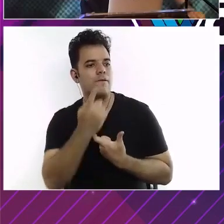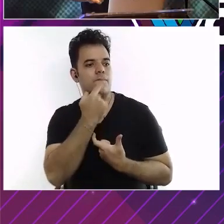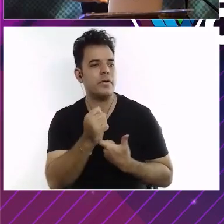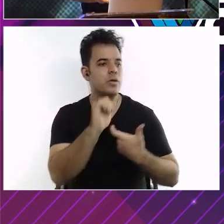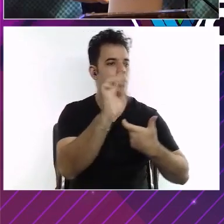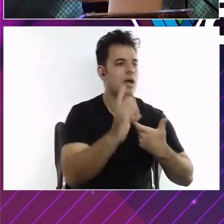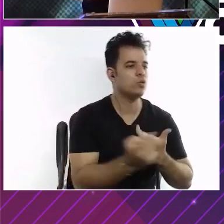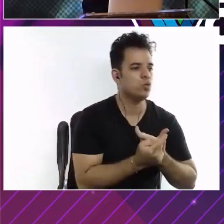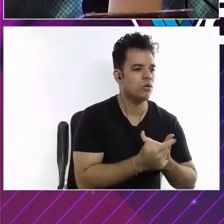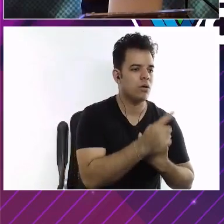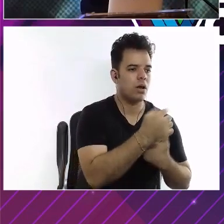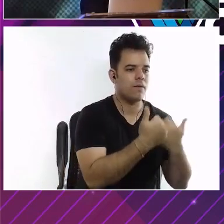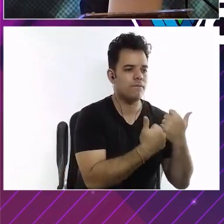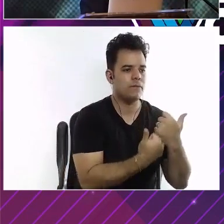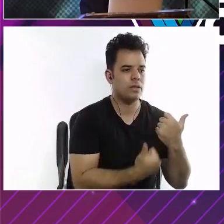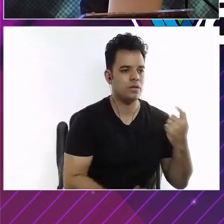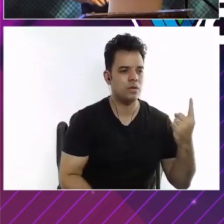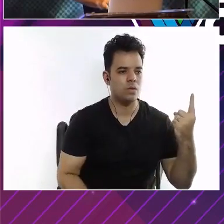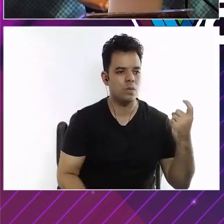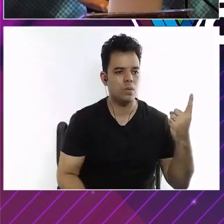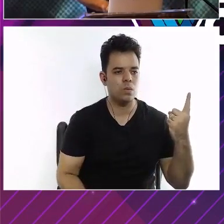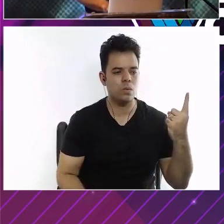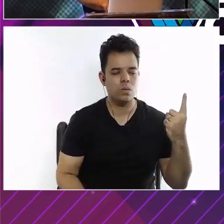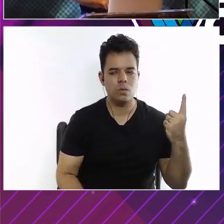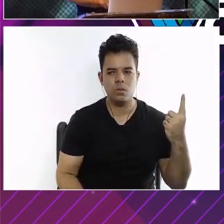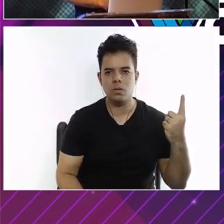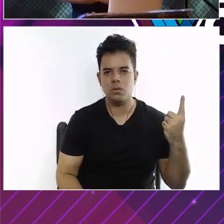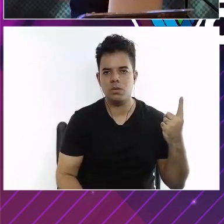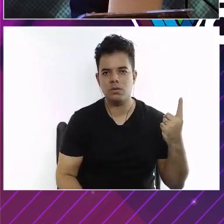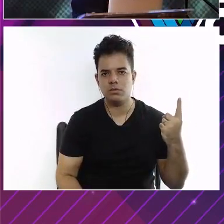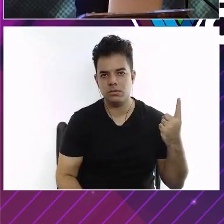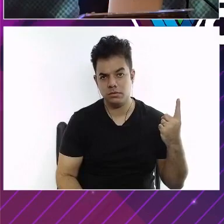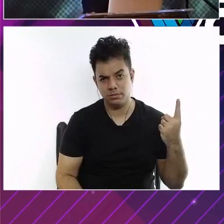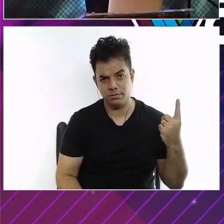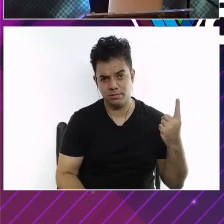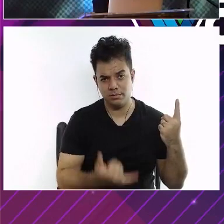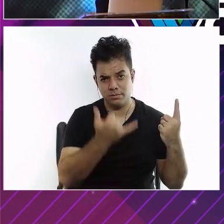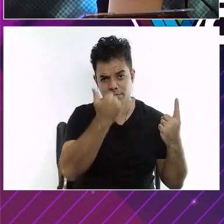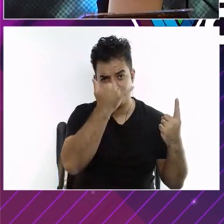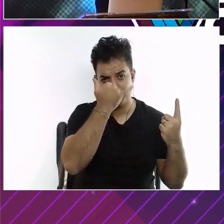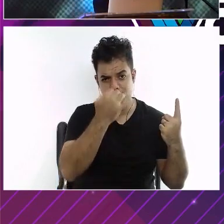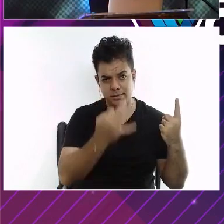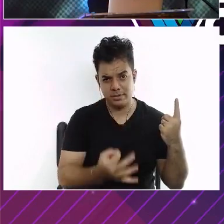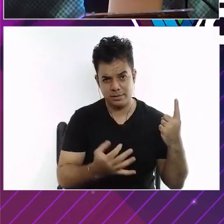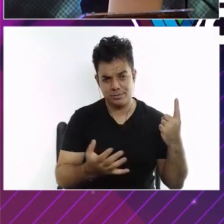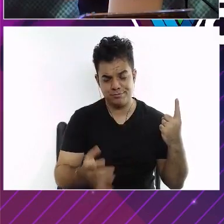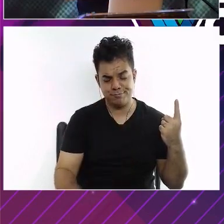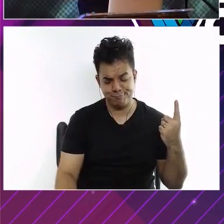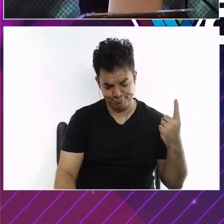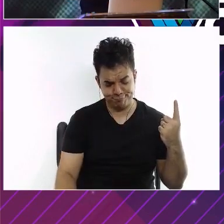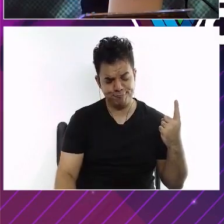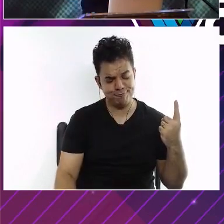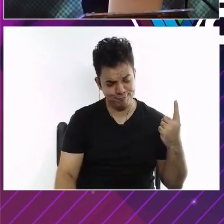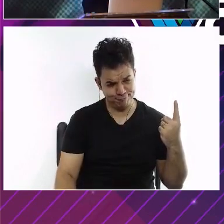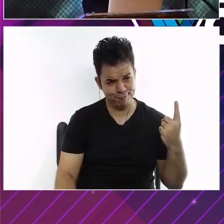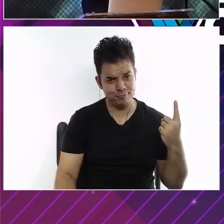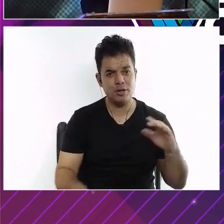é o vice-presidente de tecnologia. Literalmente, lascou. Certo? Isso é um termo técnico. A gente tem problema de